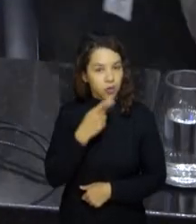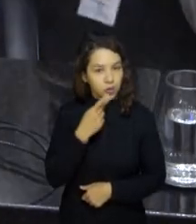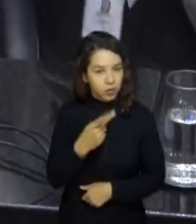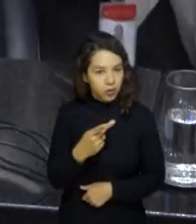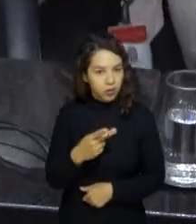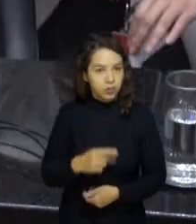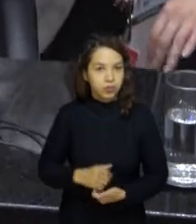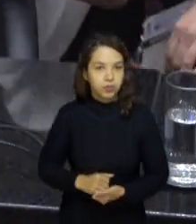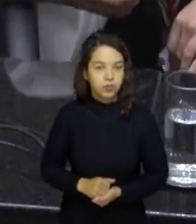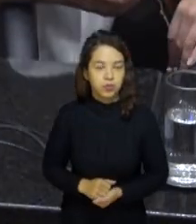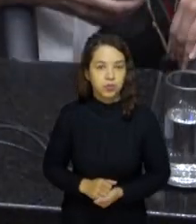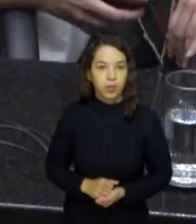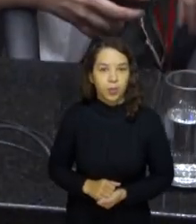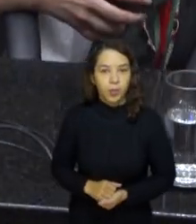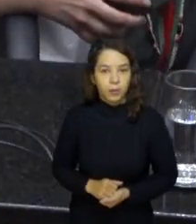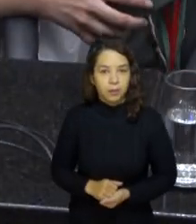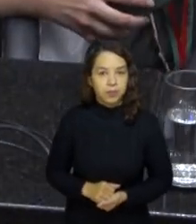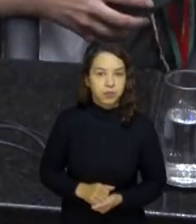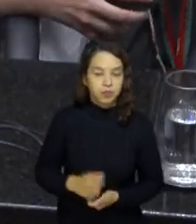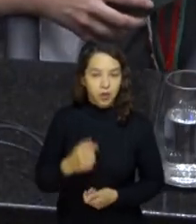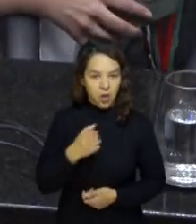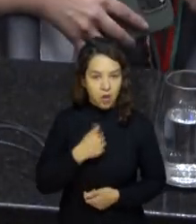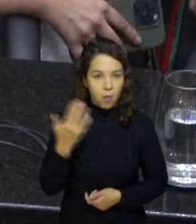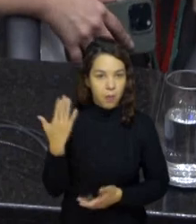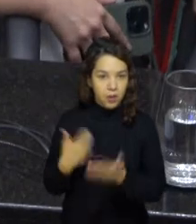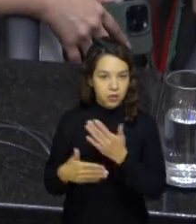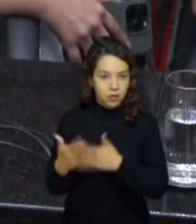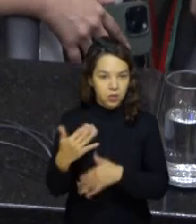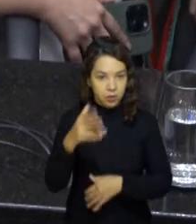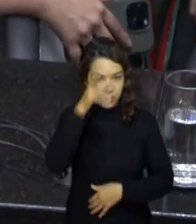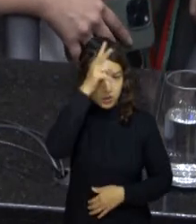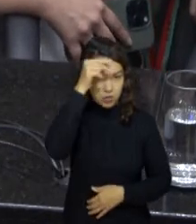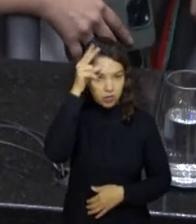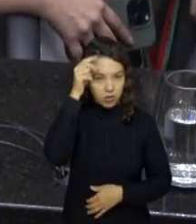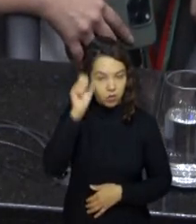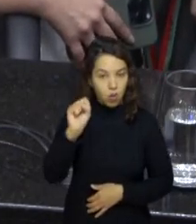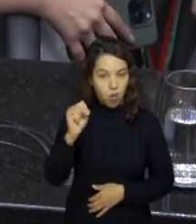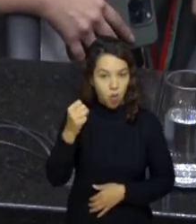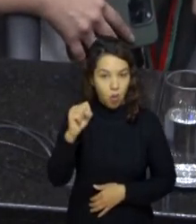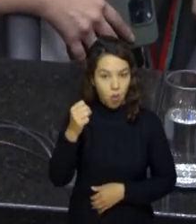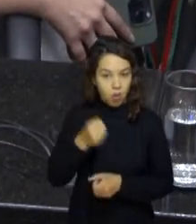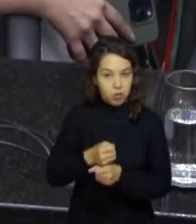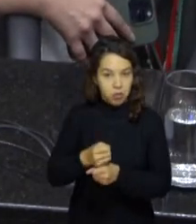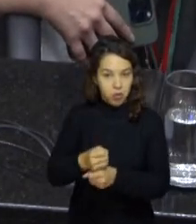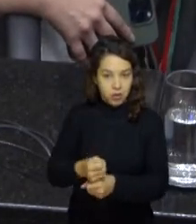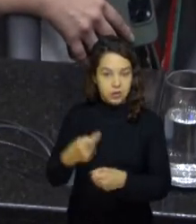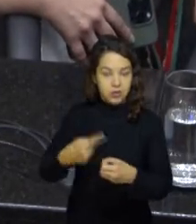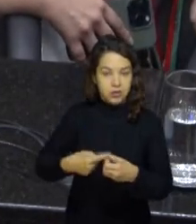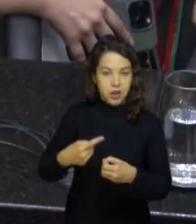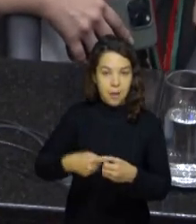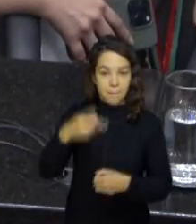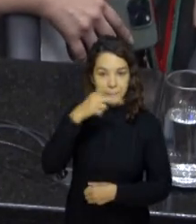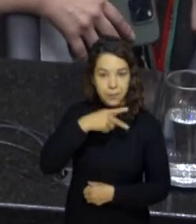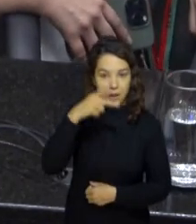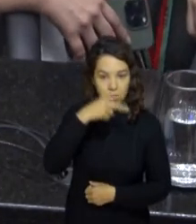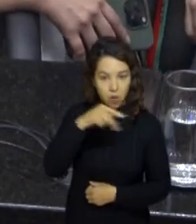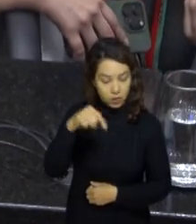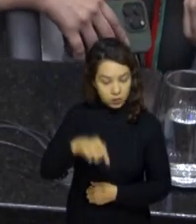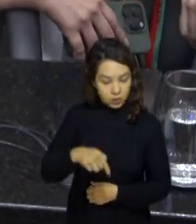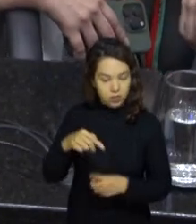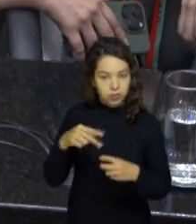de você, e falo isso porque fui prefeito por 8 anos da cidade de Palhoça, e aqui neste parlamento nós temos, dos 40